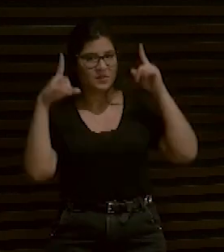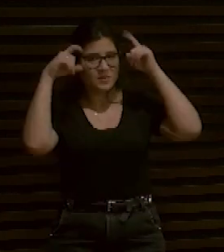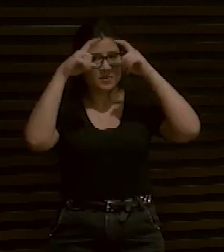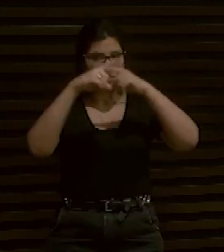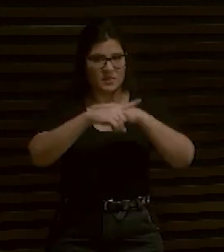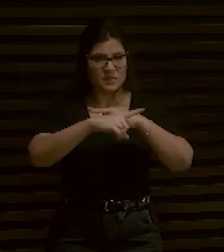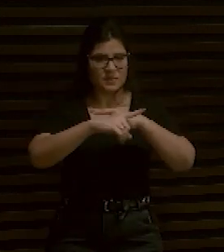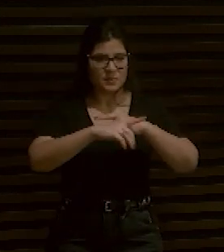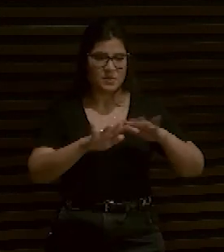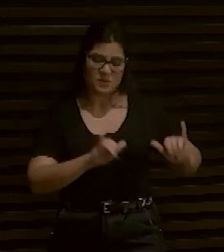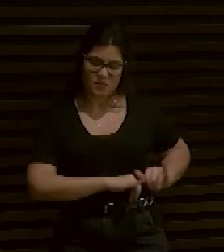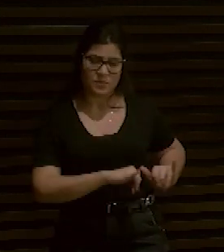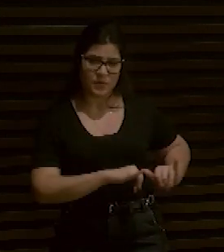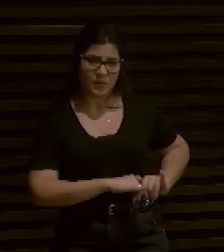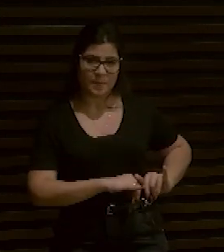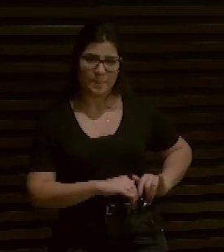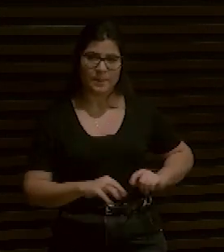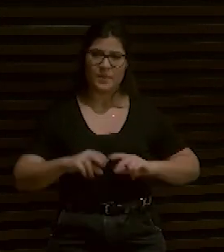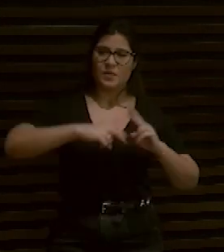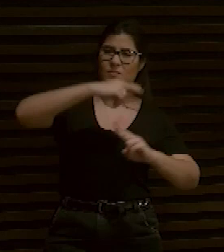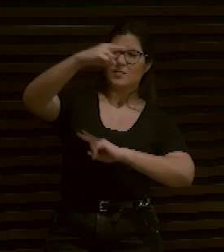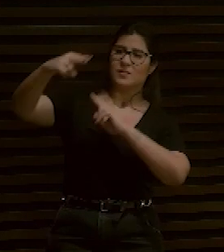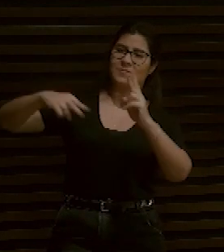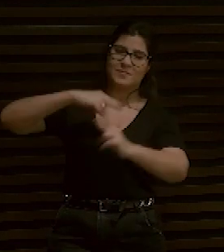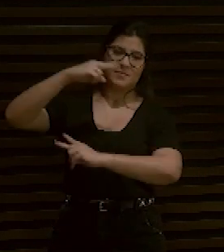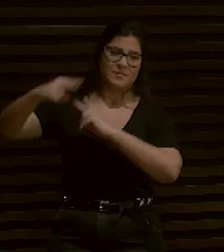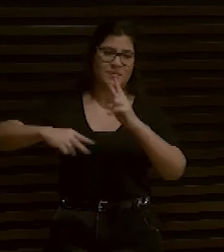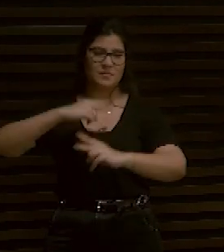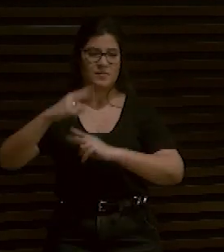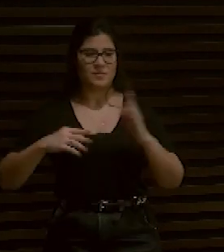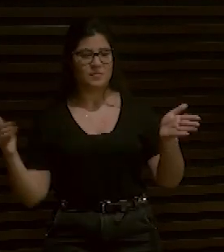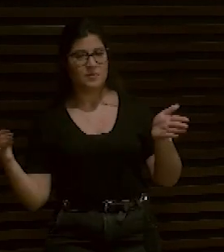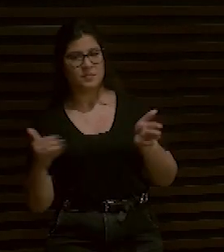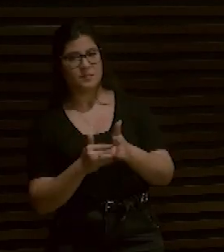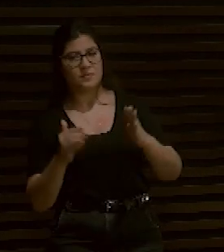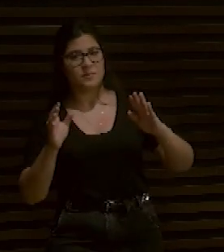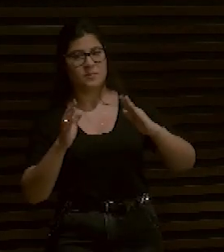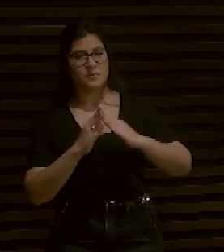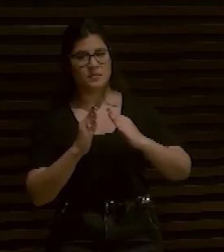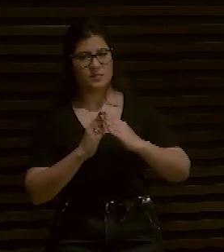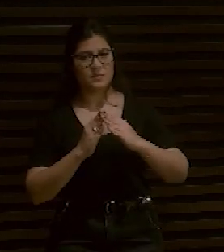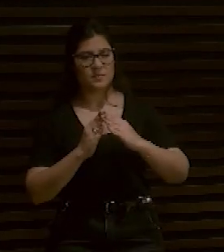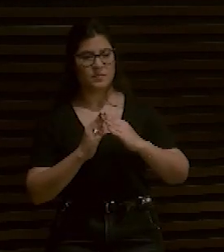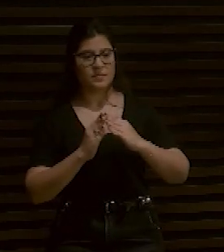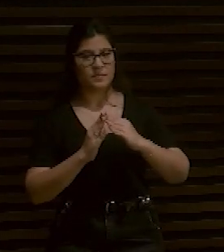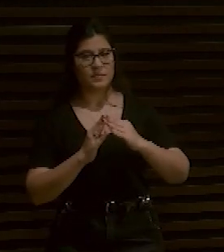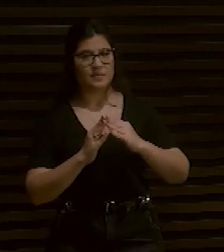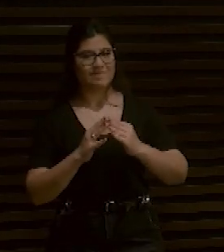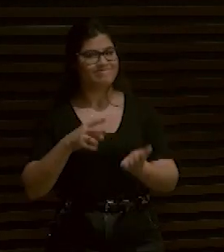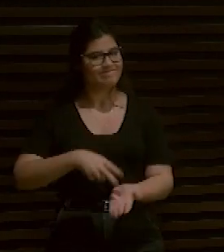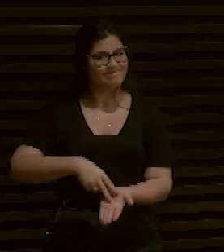chuva, transborda rio, sopraram os ventos e deram com ímpeto contra aquela casa, que não